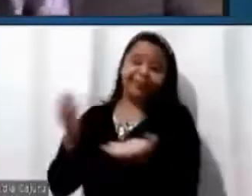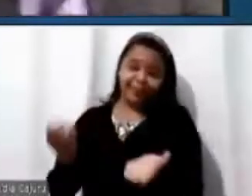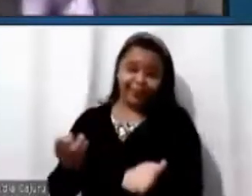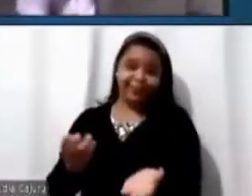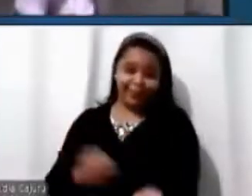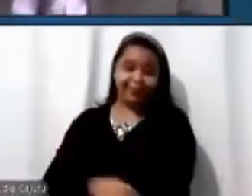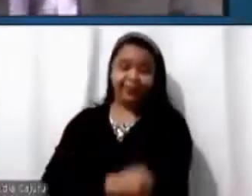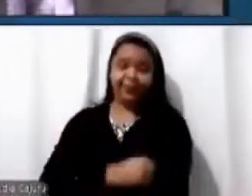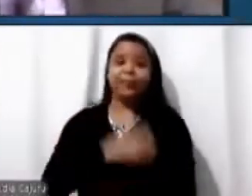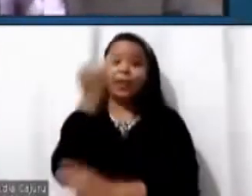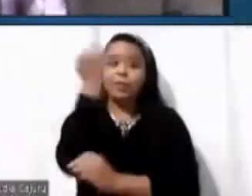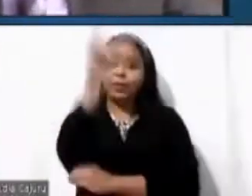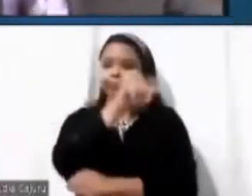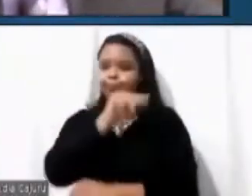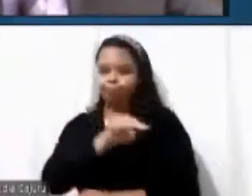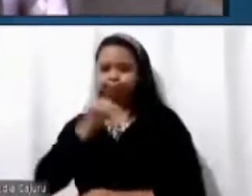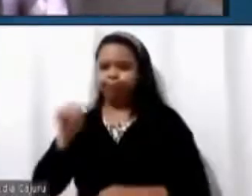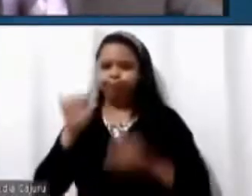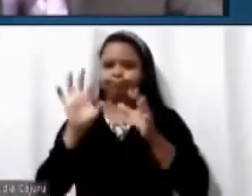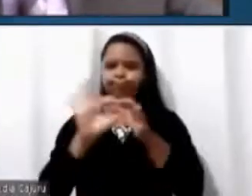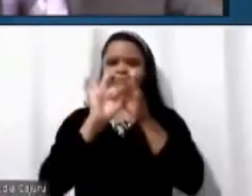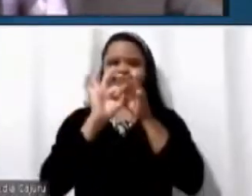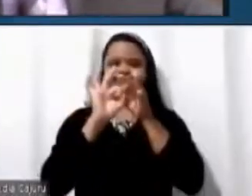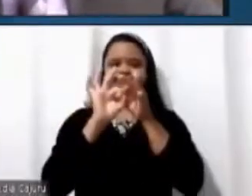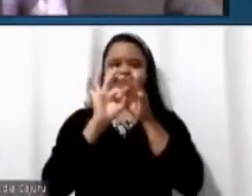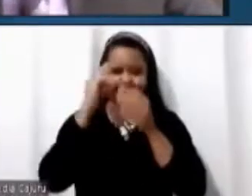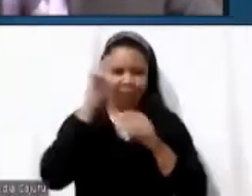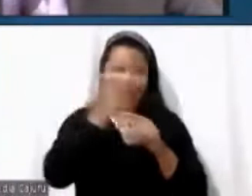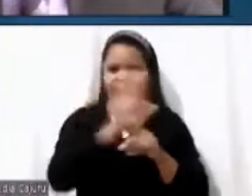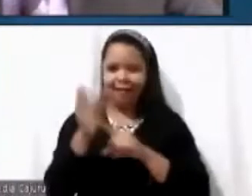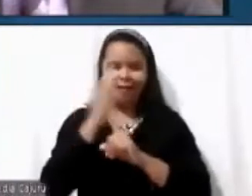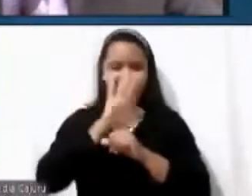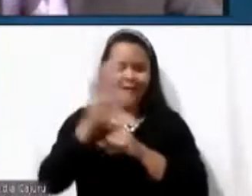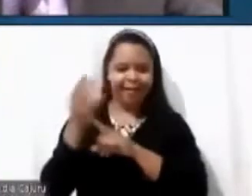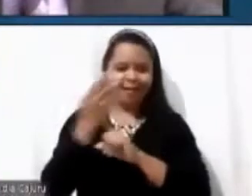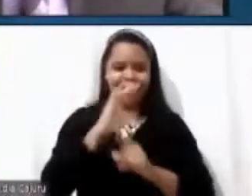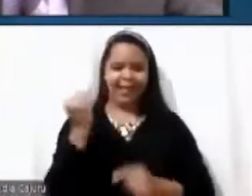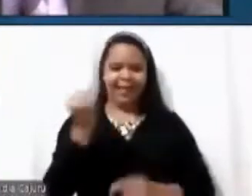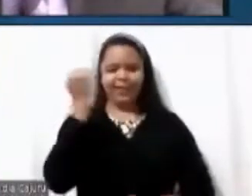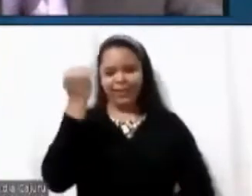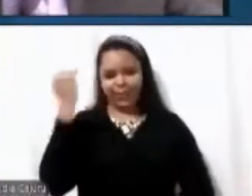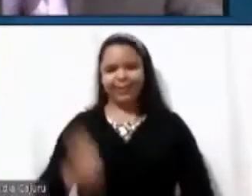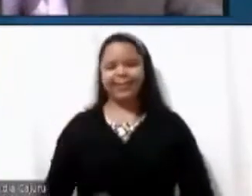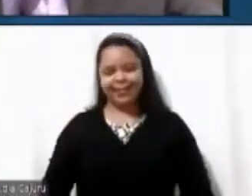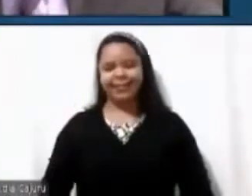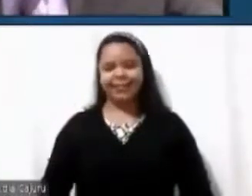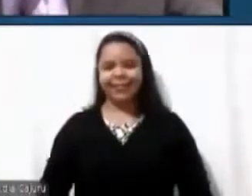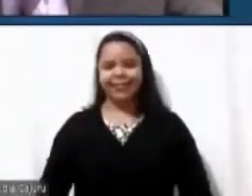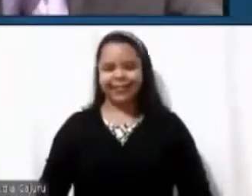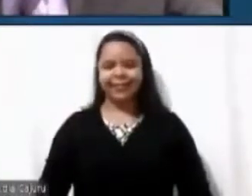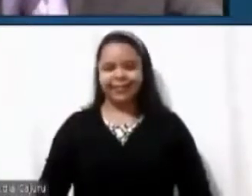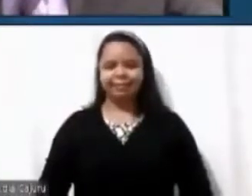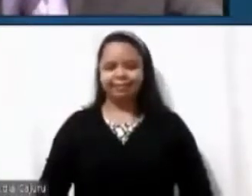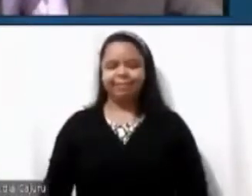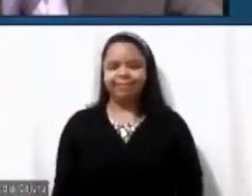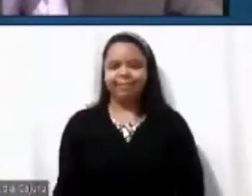trabalhar juntos. Isso deixa de fora, infelizmente, isso precisa ser pontuado repetidas vezes, porque de vez em quando